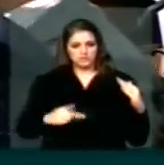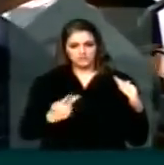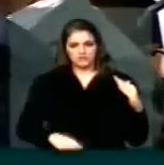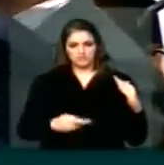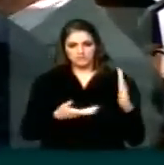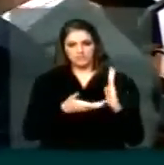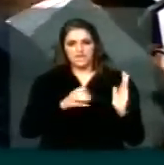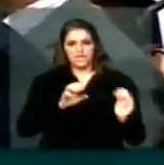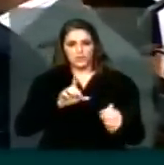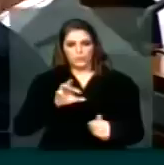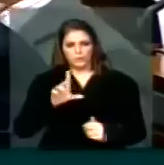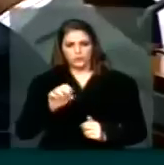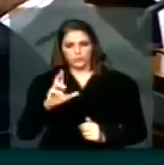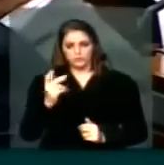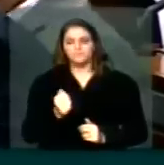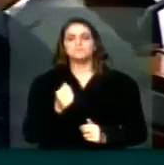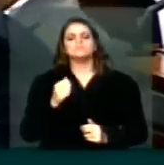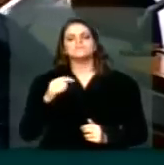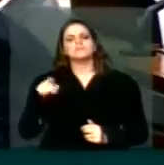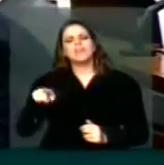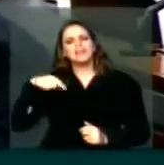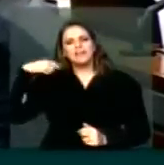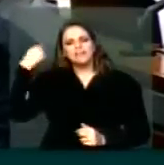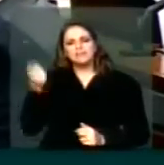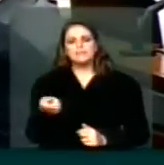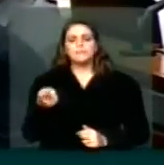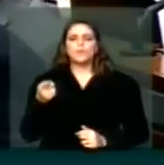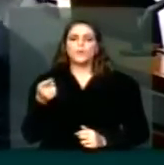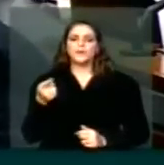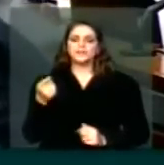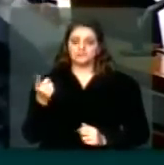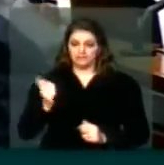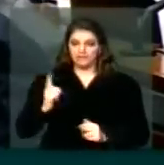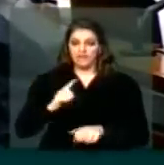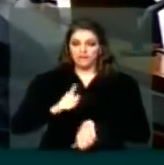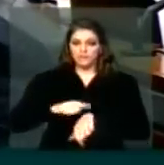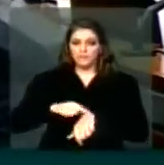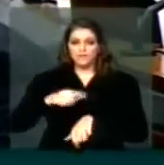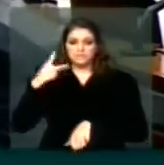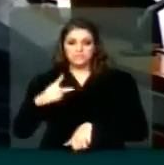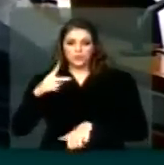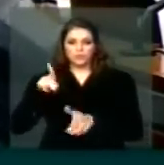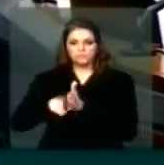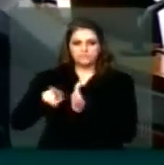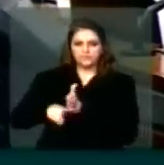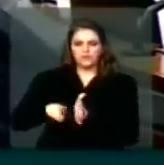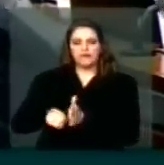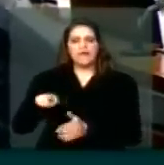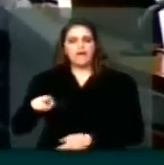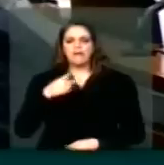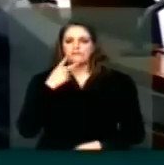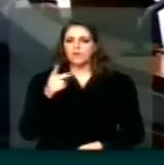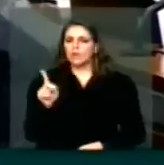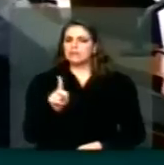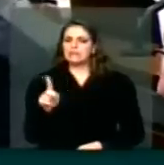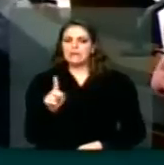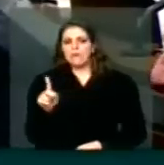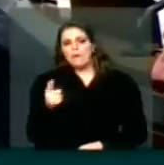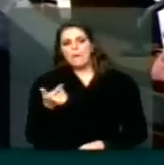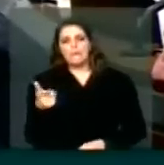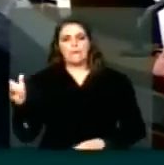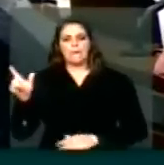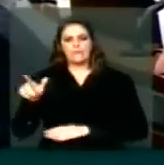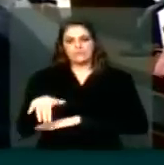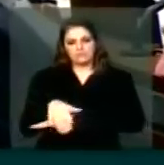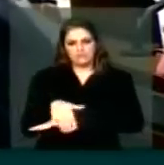Cunha. Ao depois, ele foi reinquirido e ele mesmo retificou para dizer qual era o endereço. E